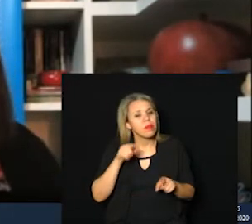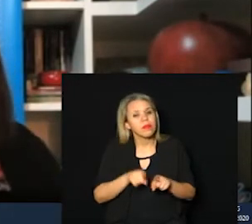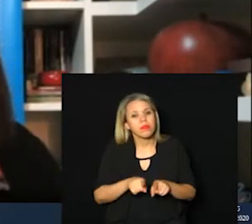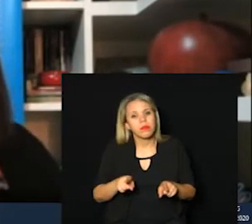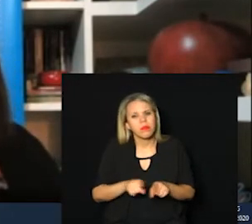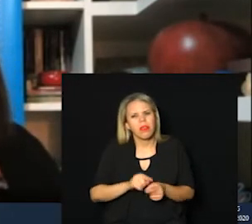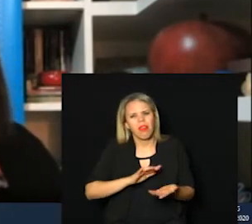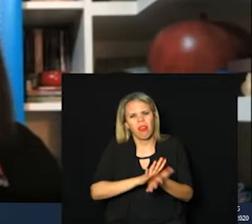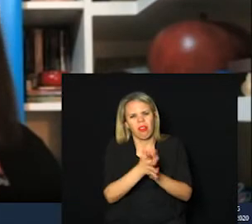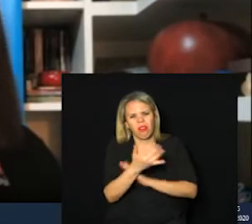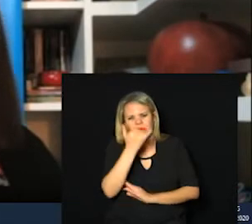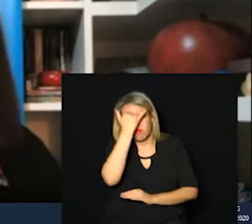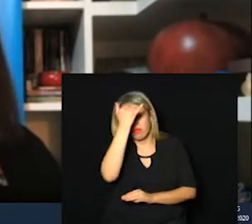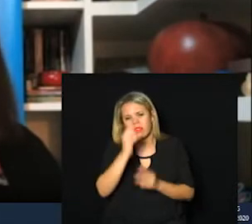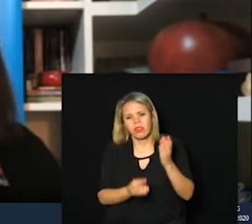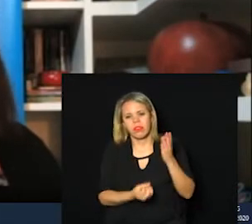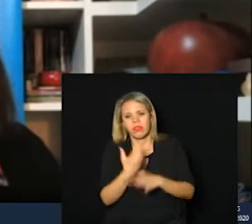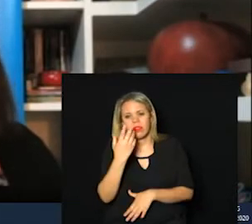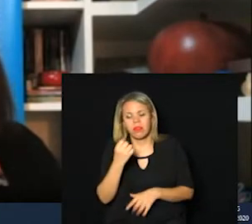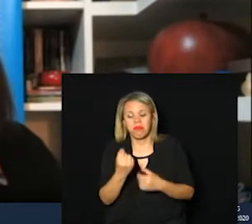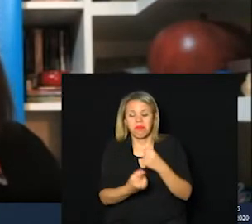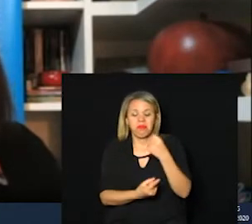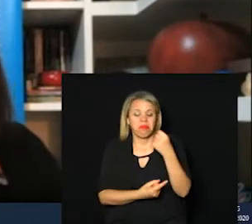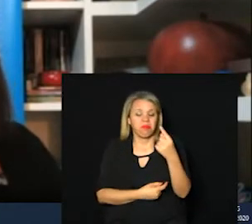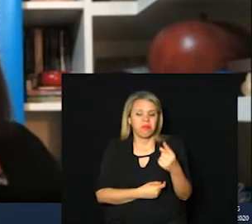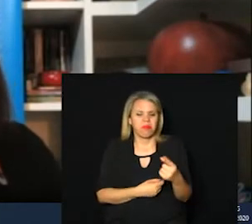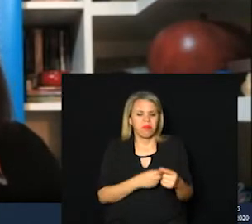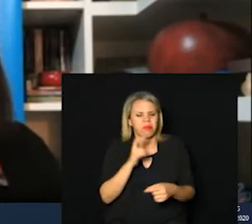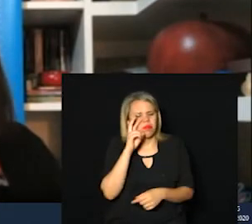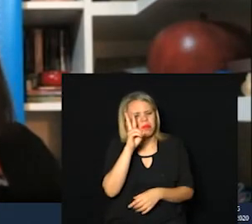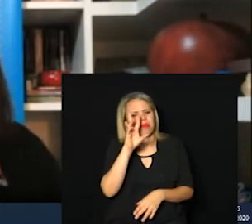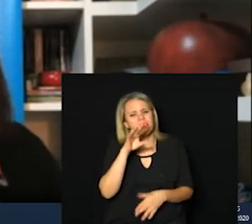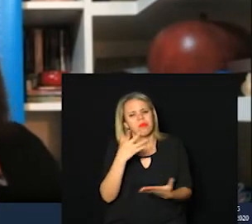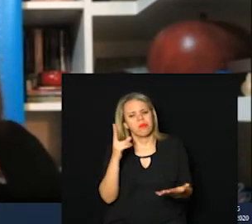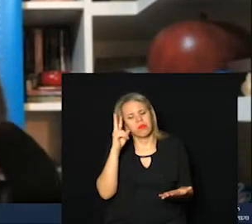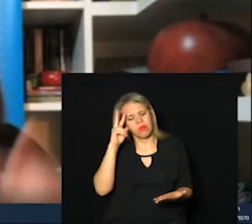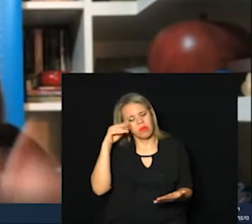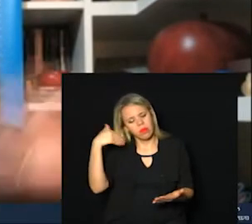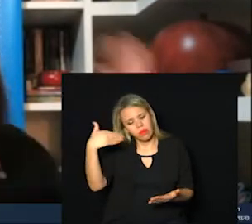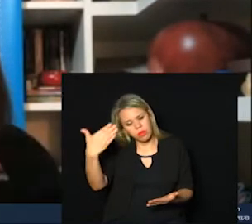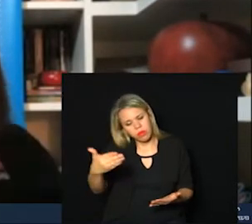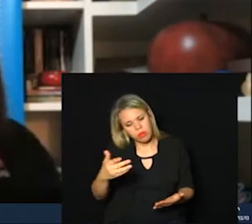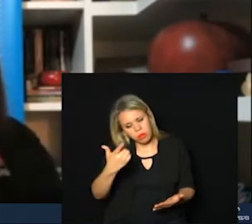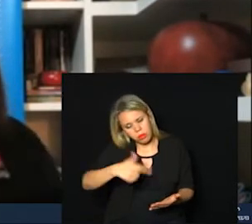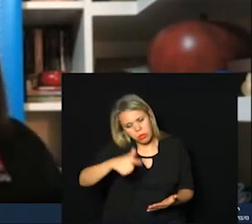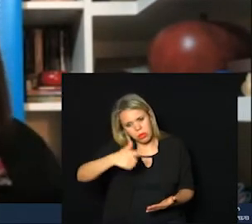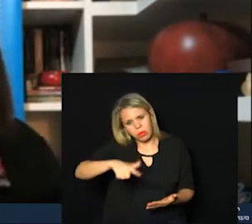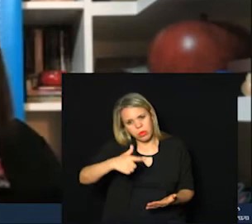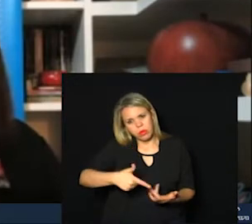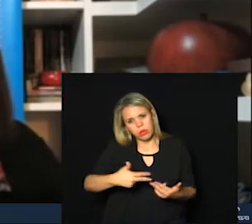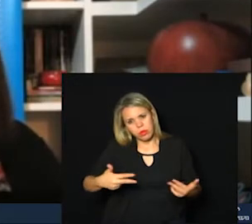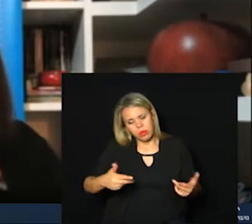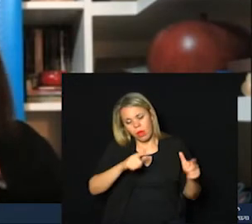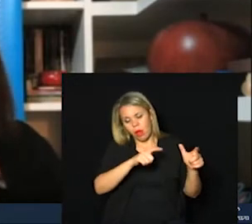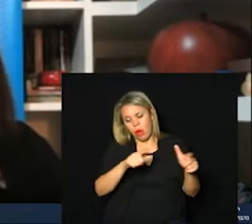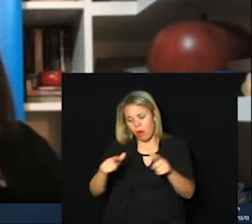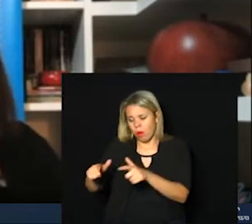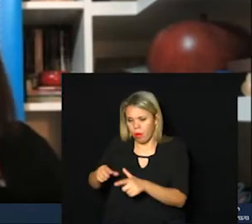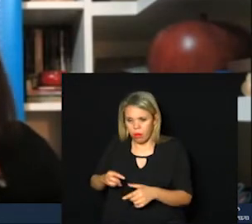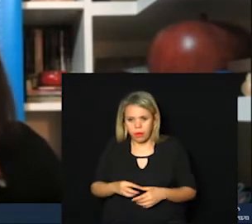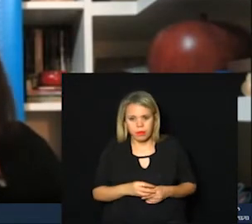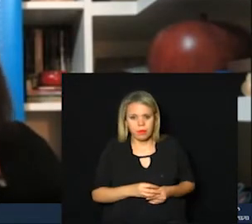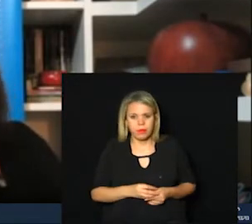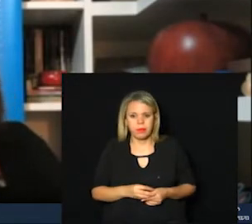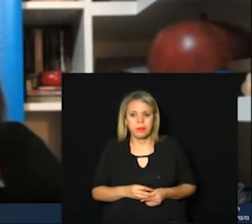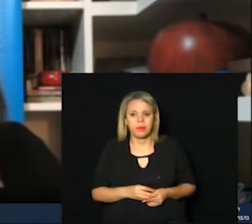atrocidades que raramente se veem na história. Depois se repetiram em alguns locais, né,